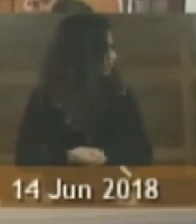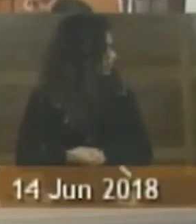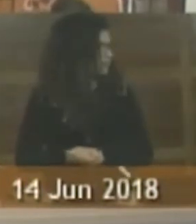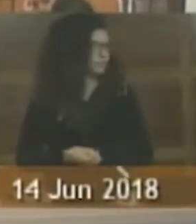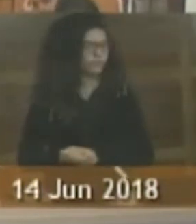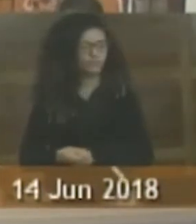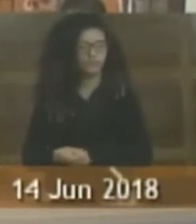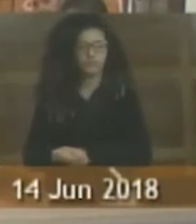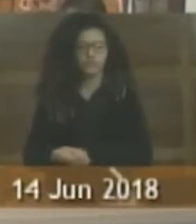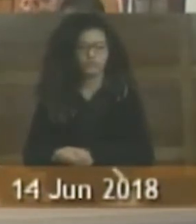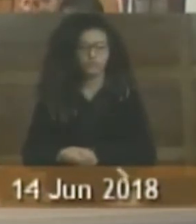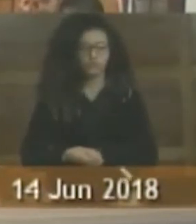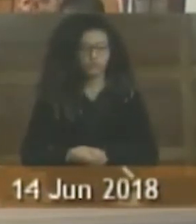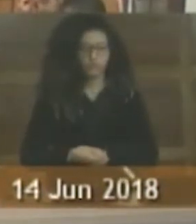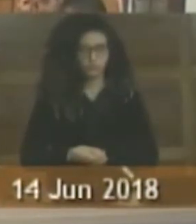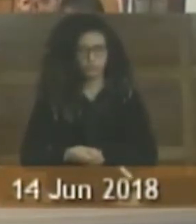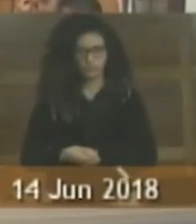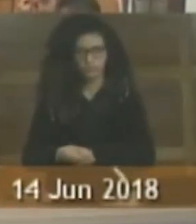Aprovado por 9 votos.